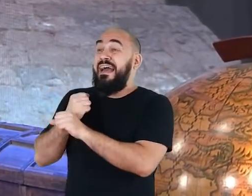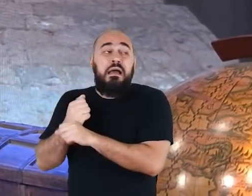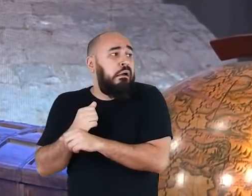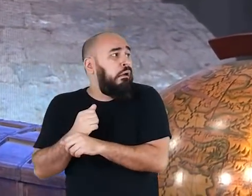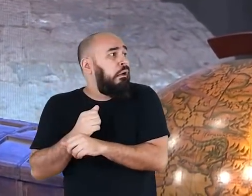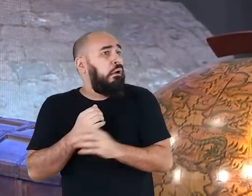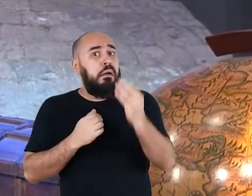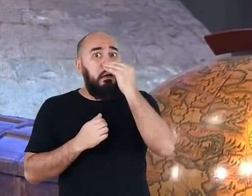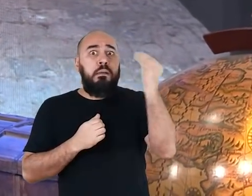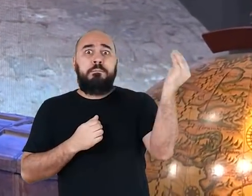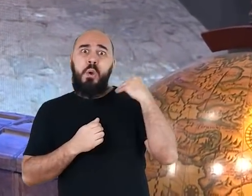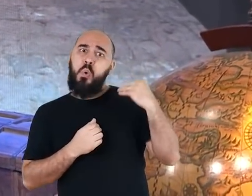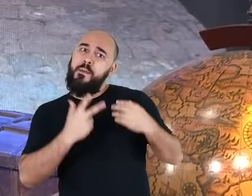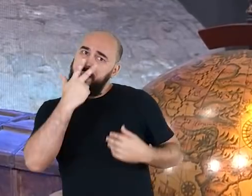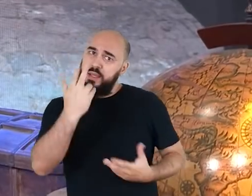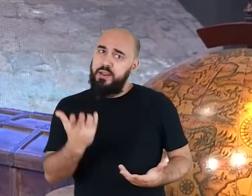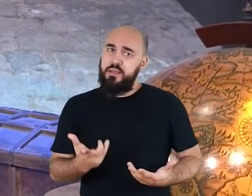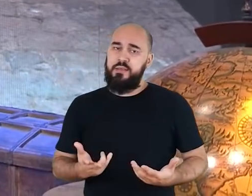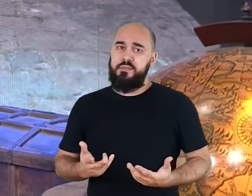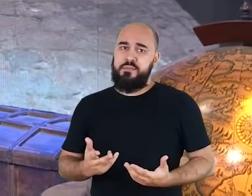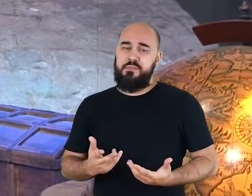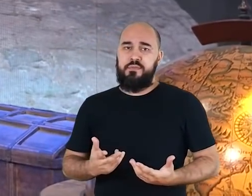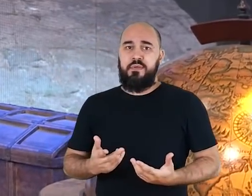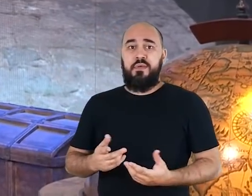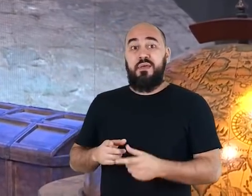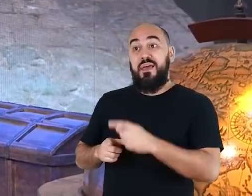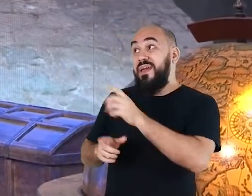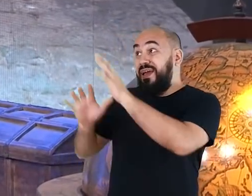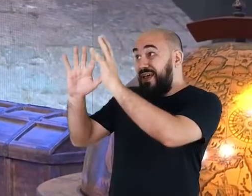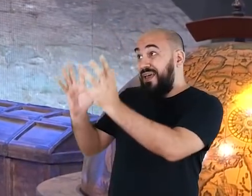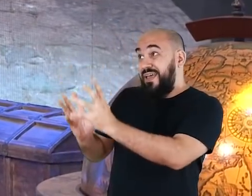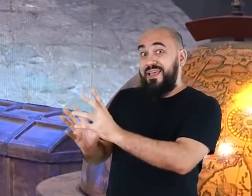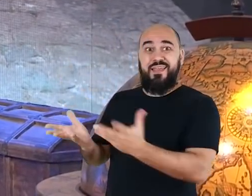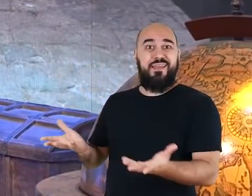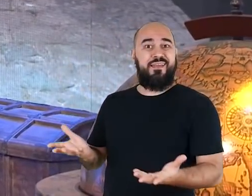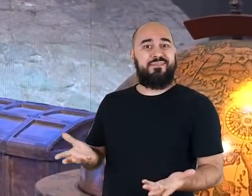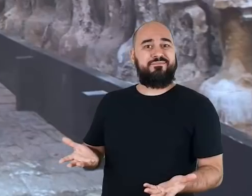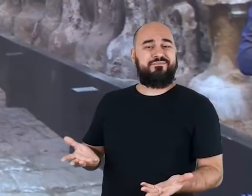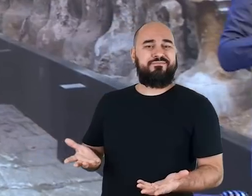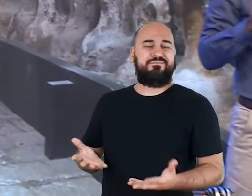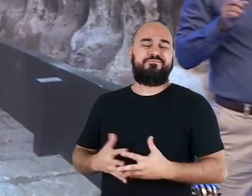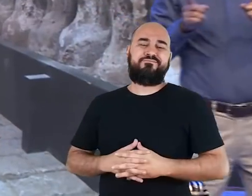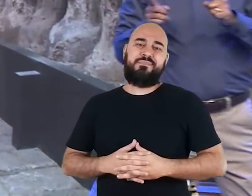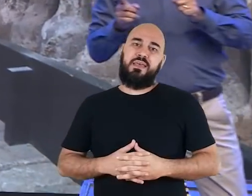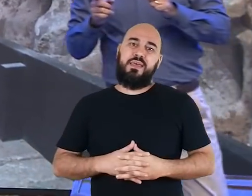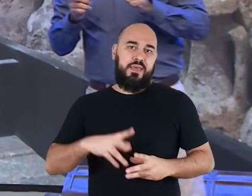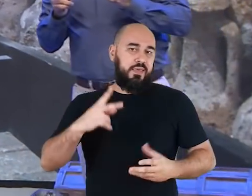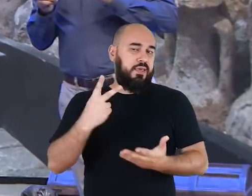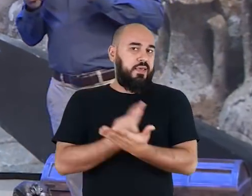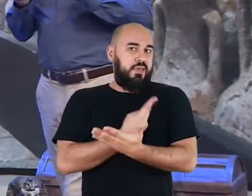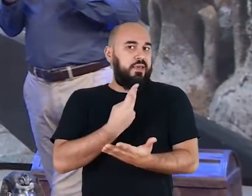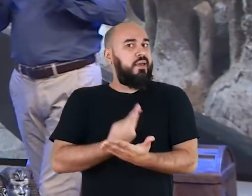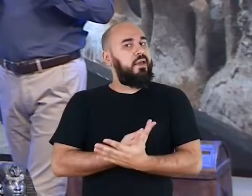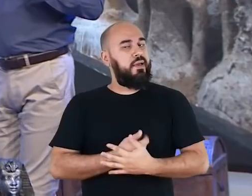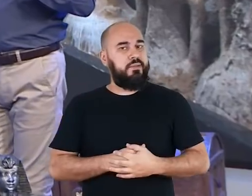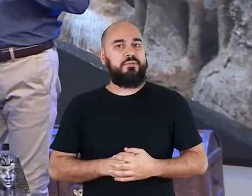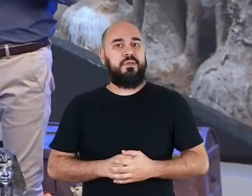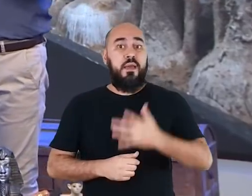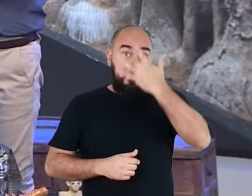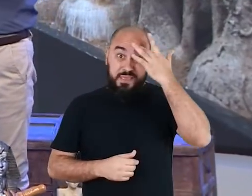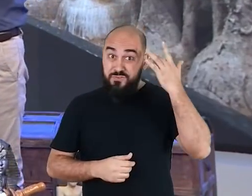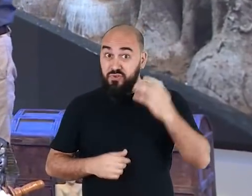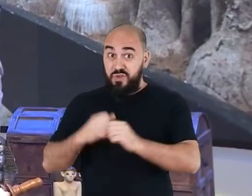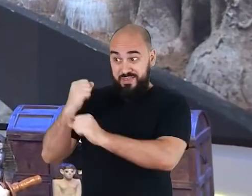que as mãos que a fizeram, cortam o pescoço para preservar a gravata. Esse é um erro que pode ser cometido tanto pelos